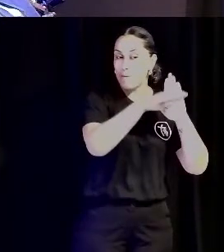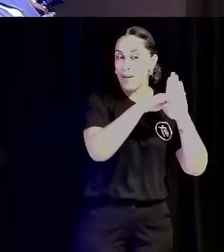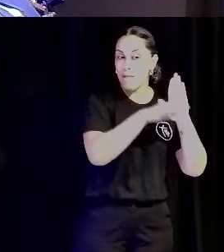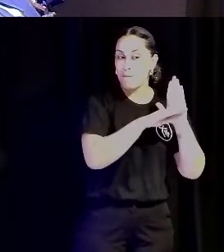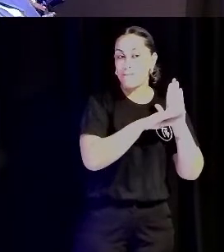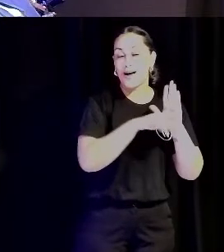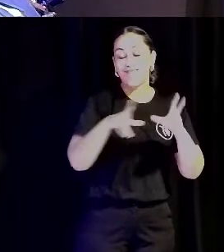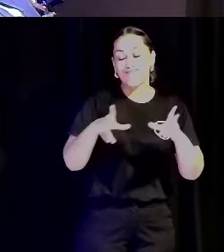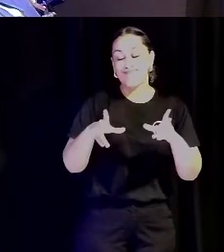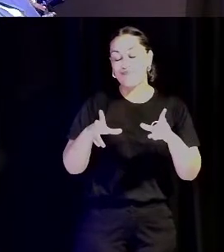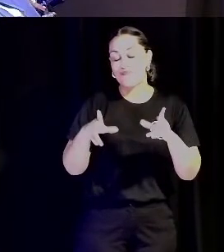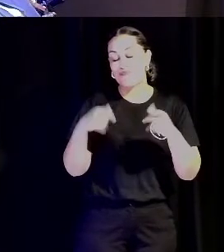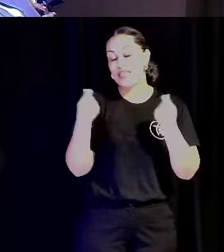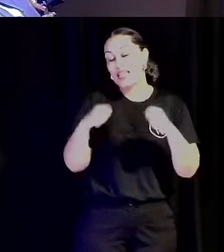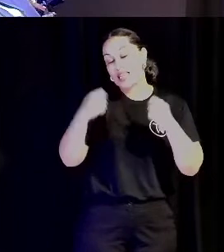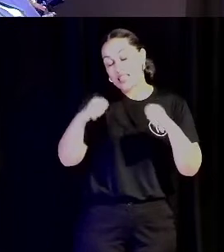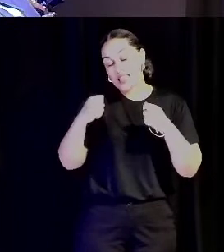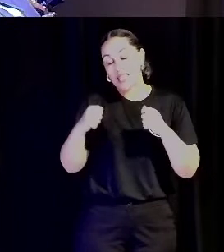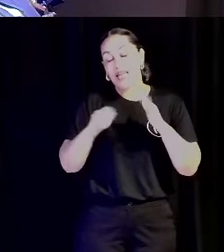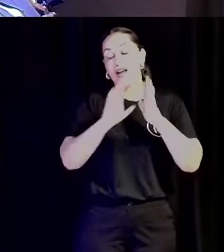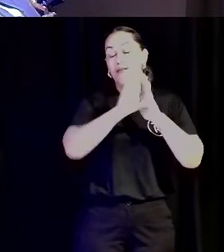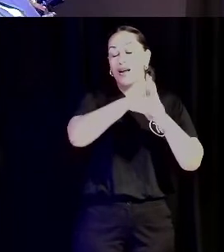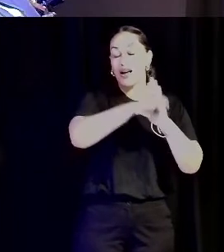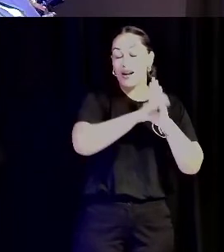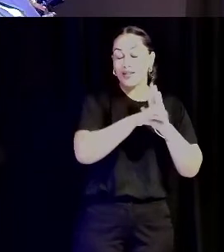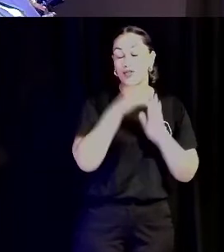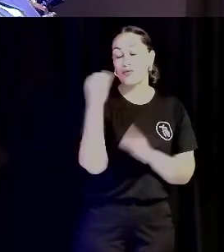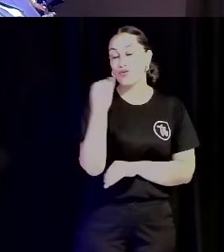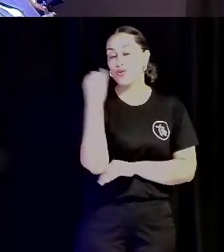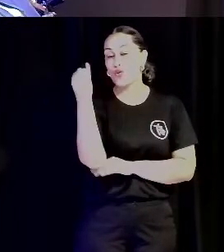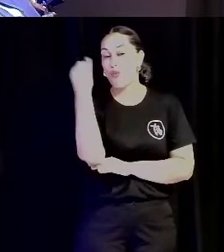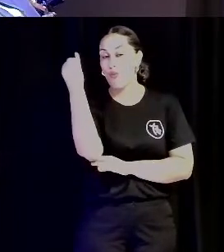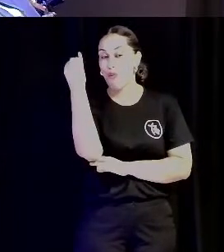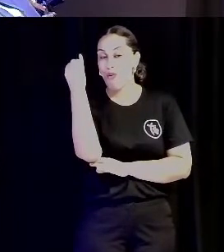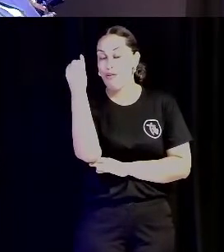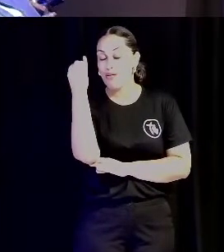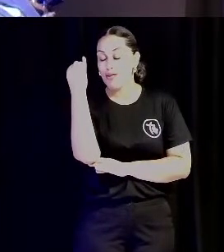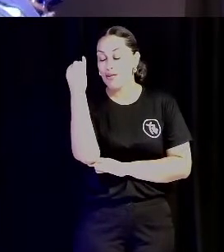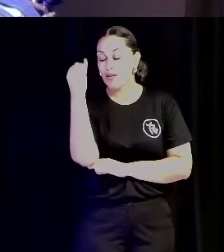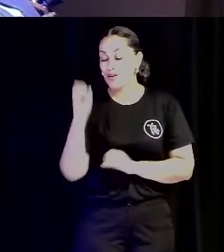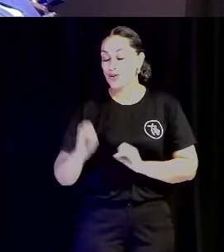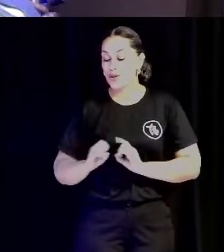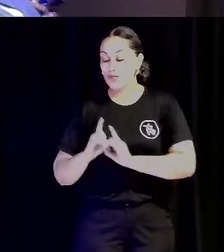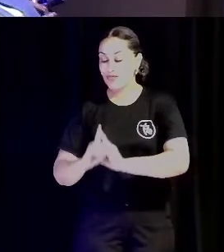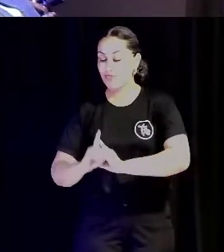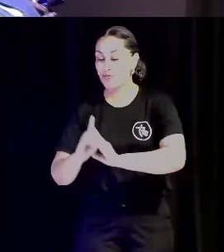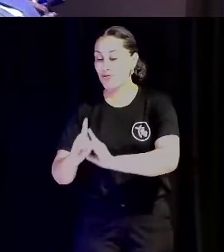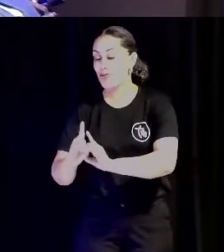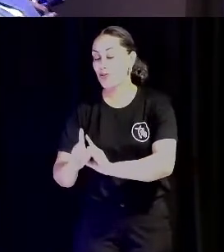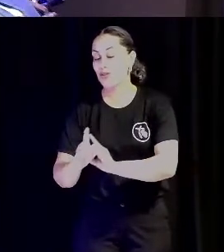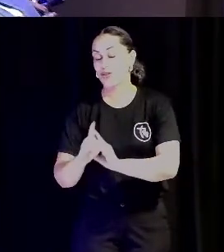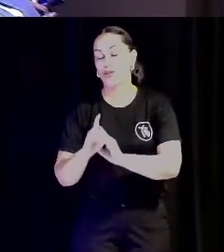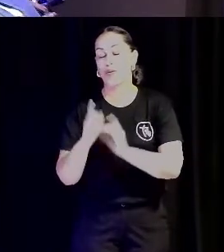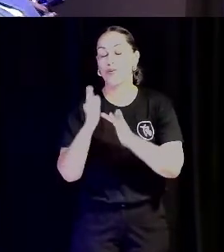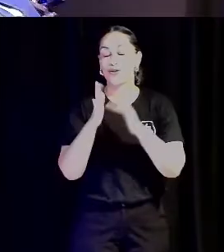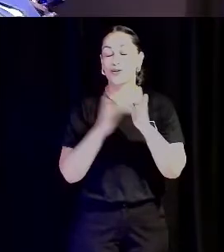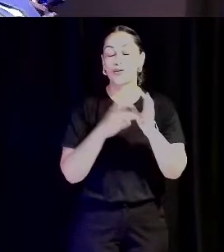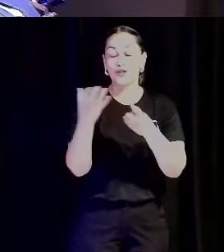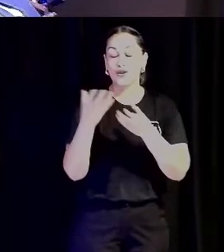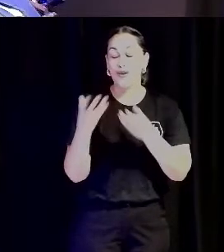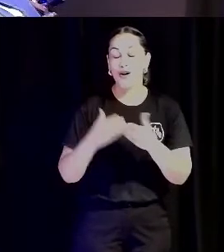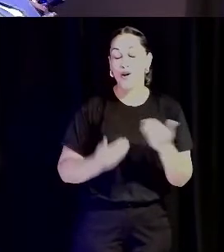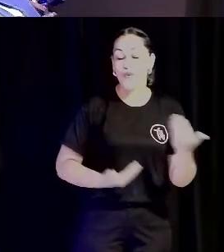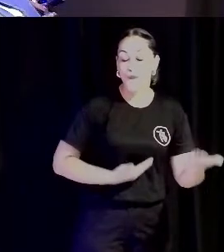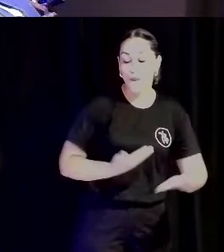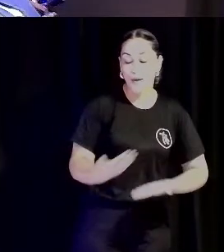indispensáveis, características fundamentais de discípulos de Jesus. E eu queria compartilhar com